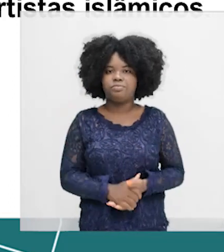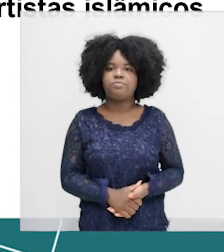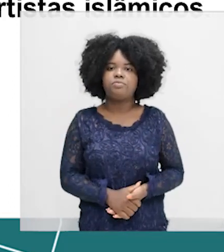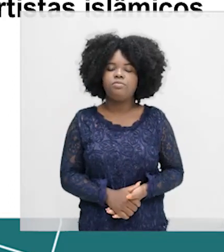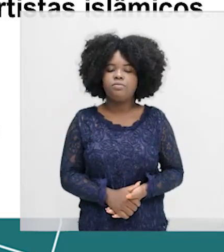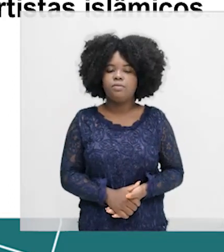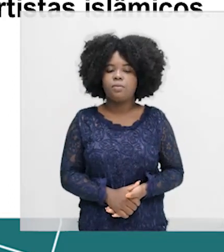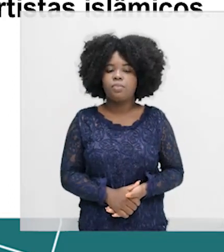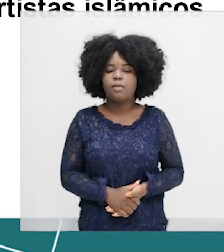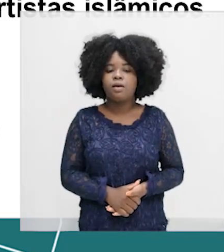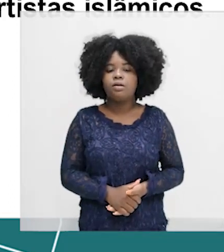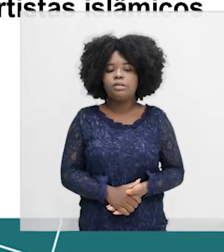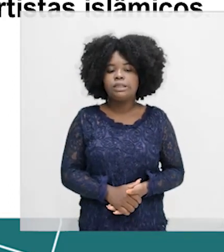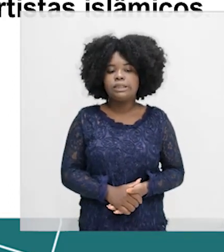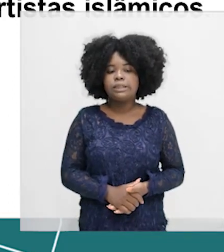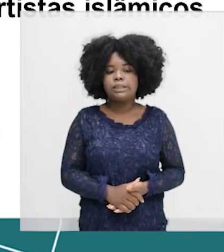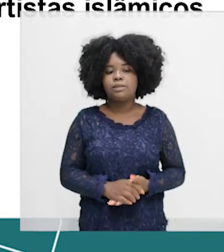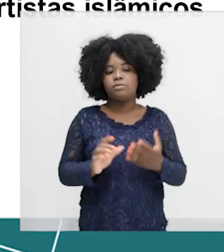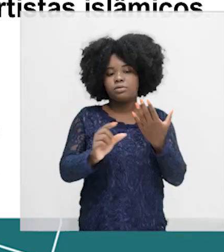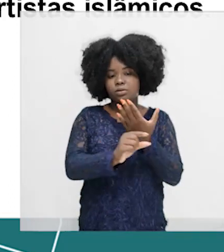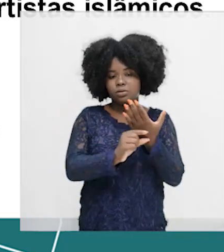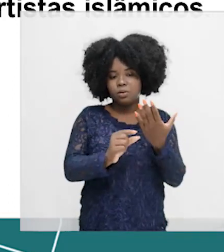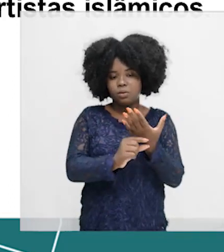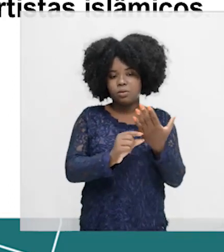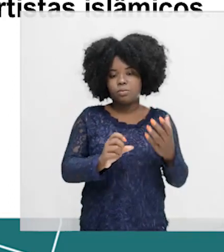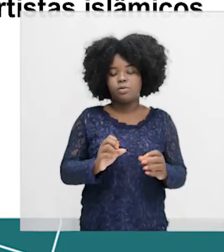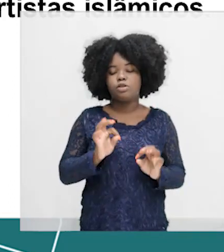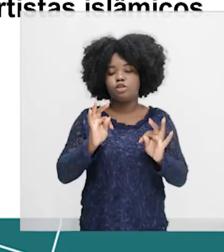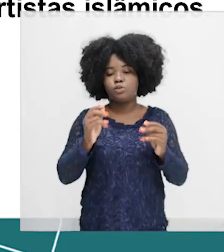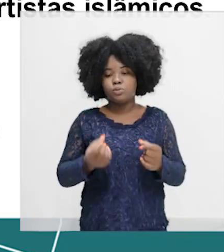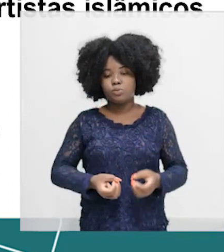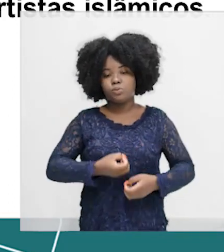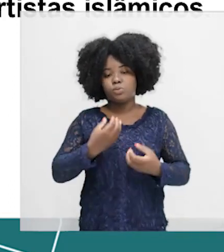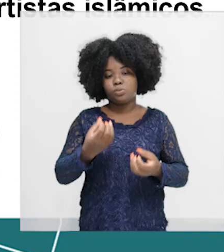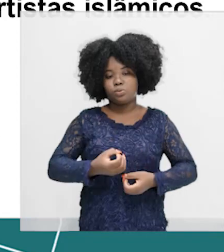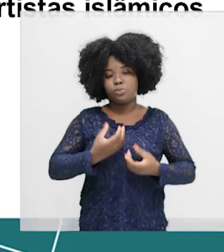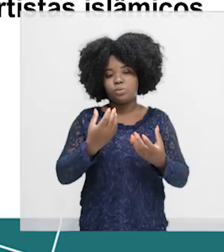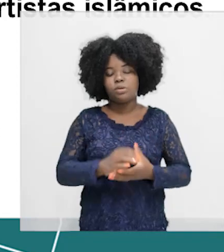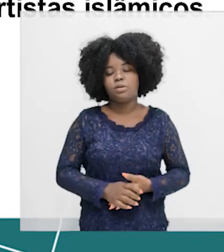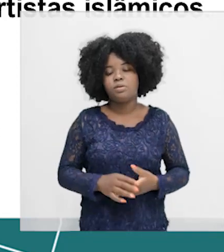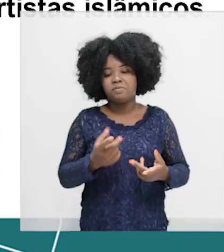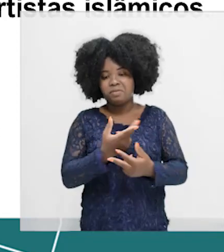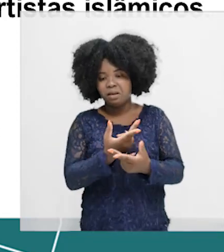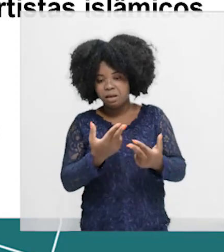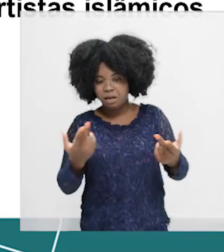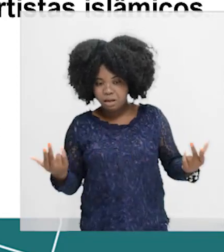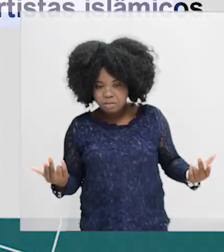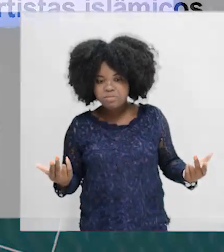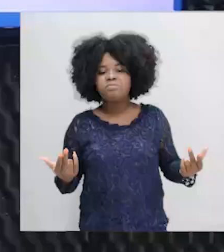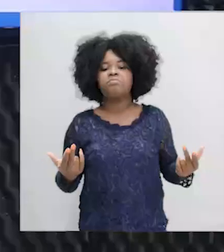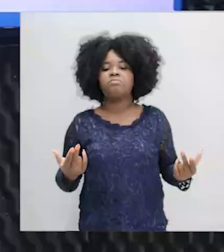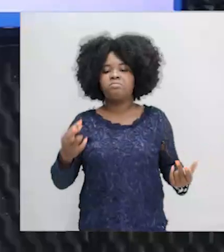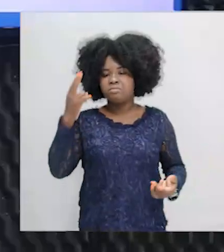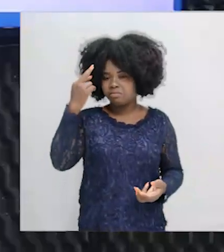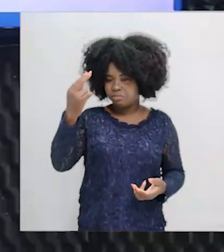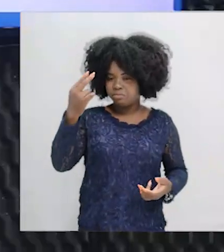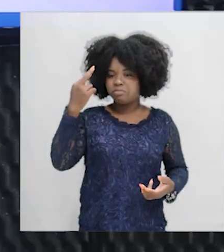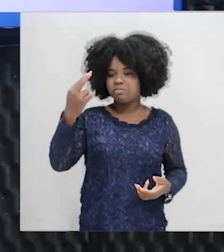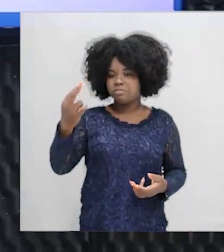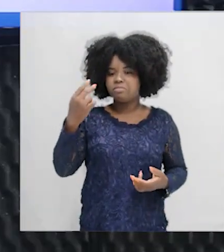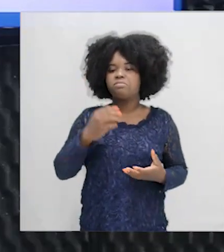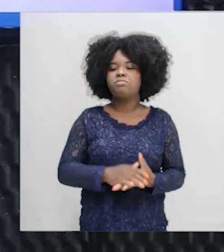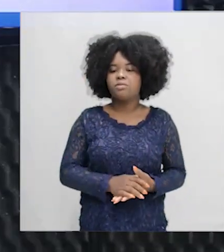Então, essa obra, ela abrange historicamente tudo que foi produzido, e tem muita coisa que foi produzido ao longo da história dos